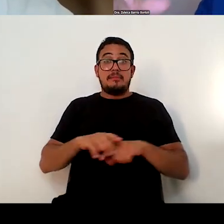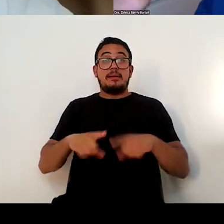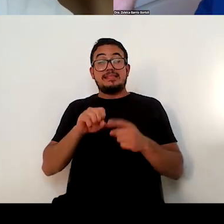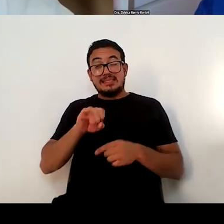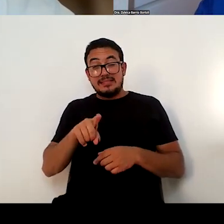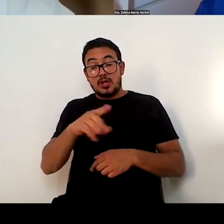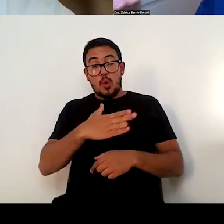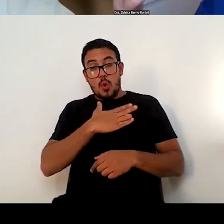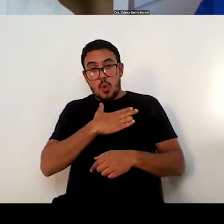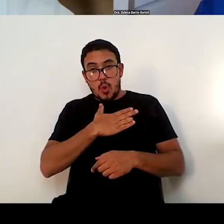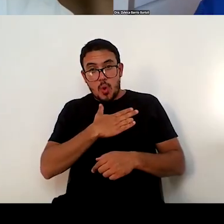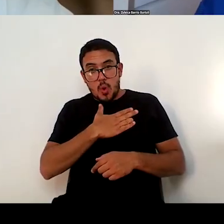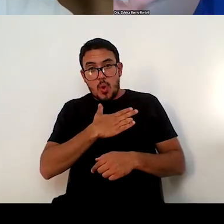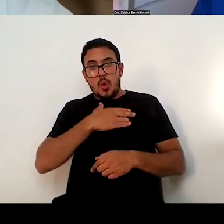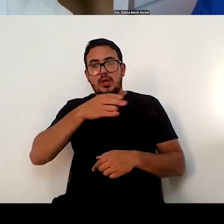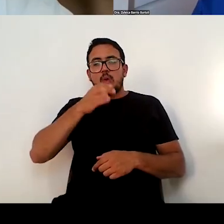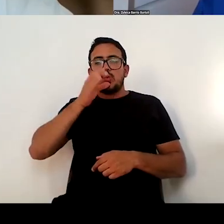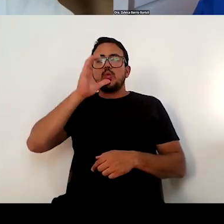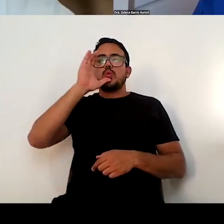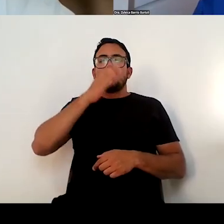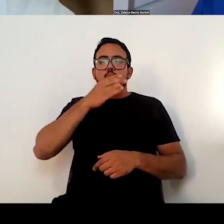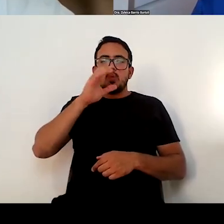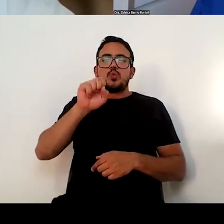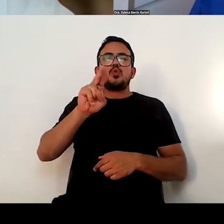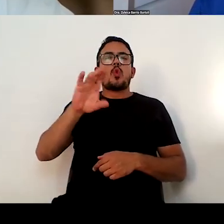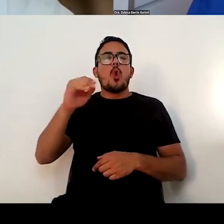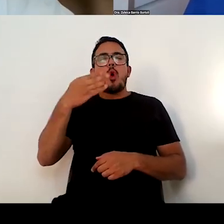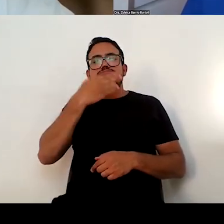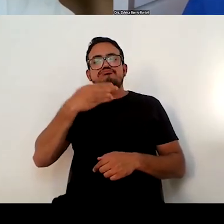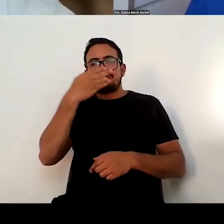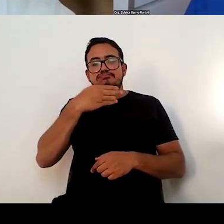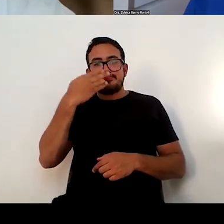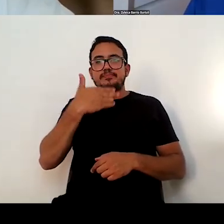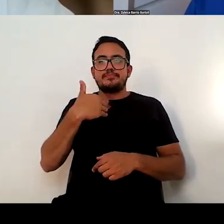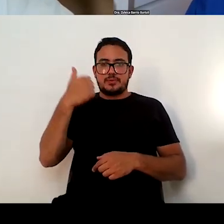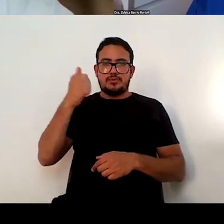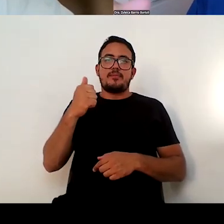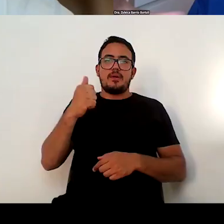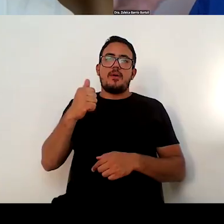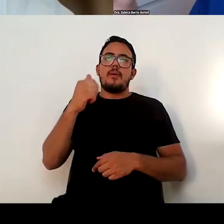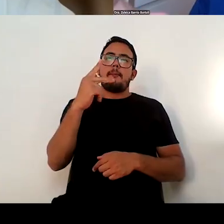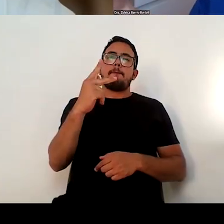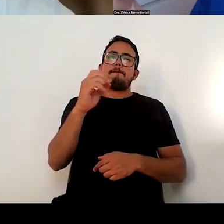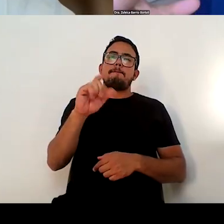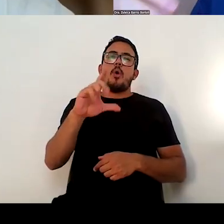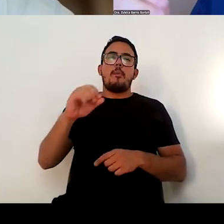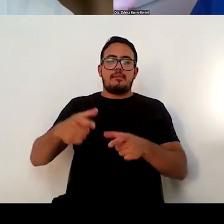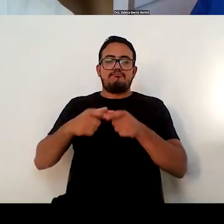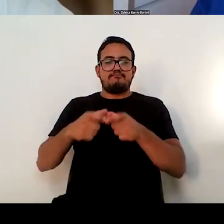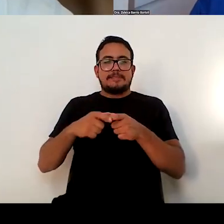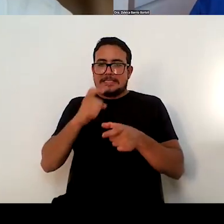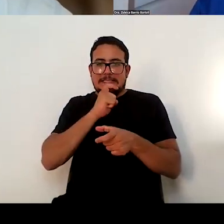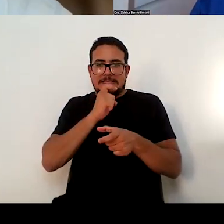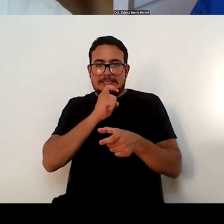suco, uma fruta natural, uma polpa, e mesmo que seja congelada, é até melhor do que o refrigerante. Você não faça